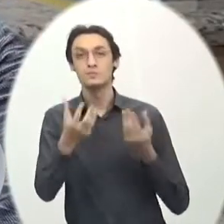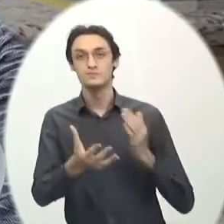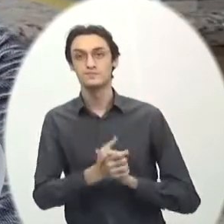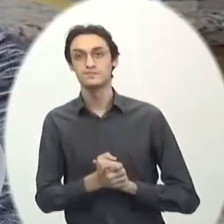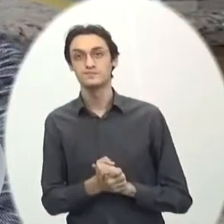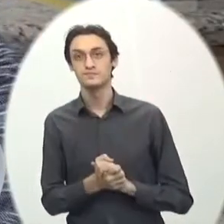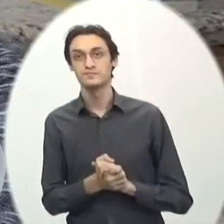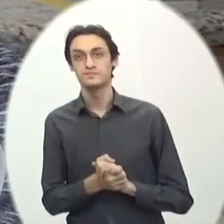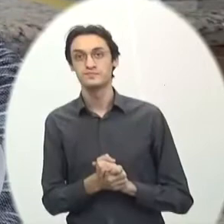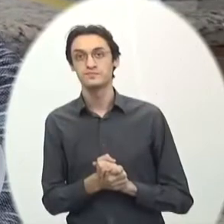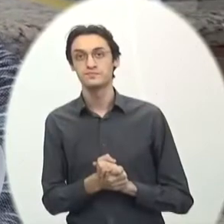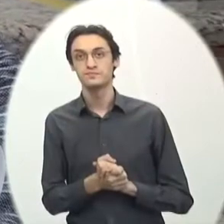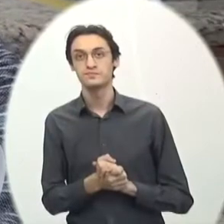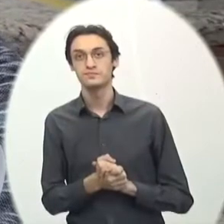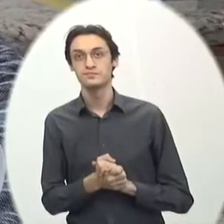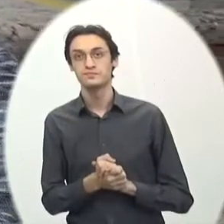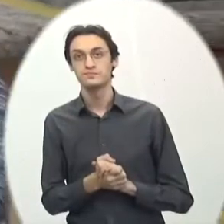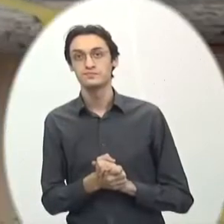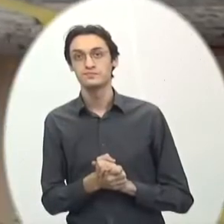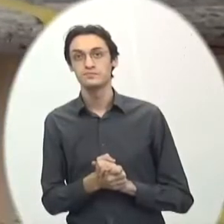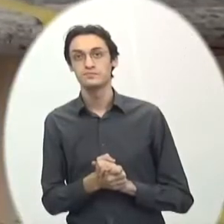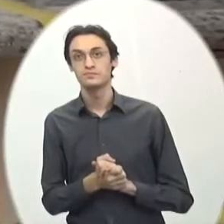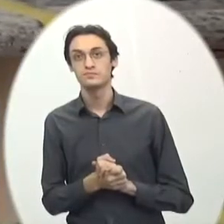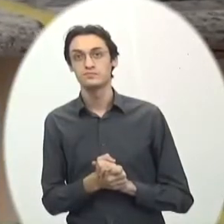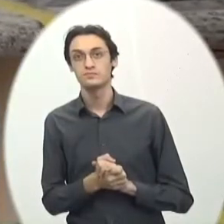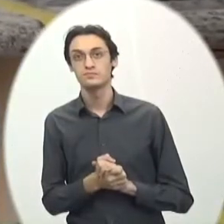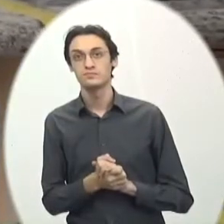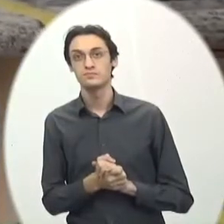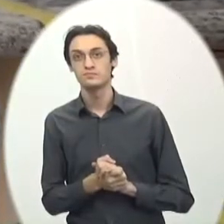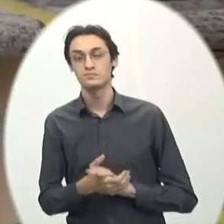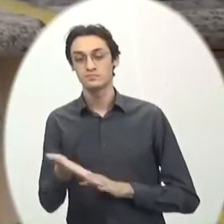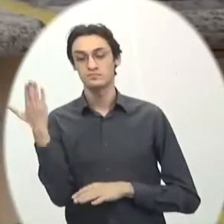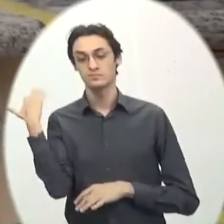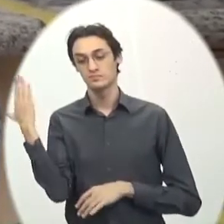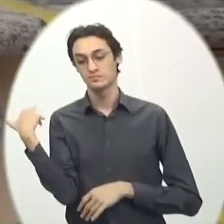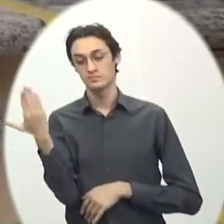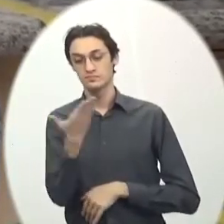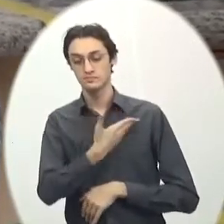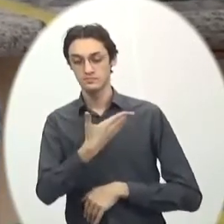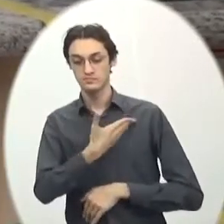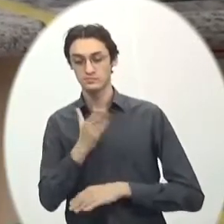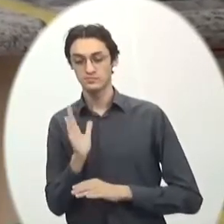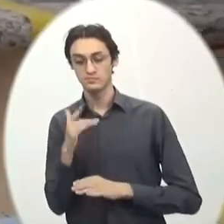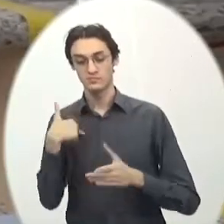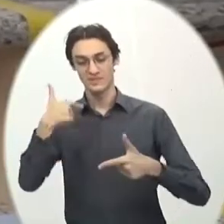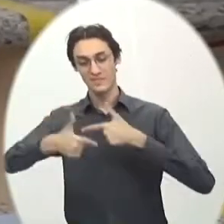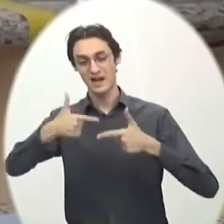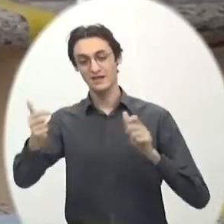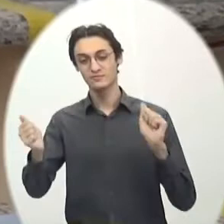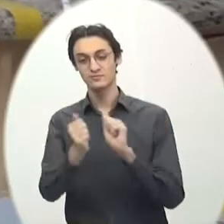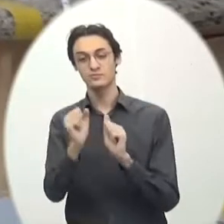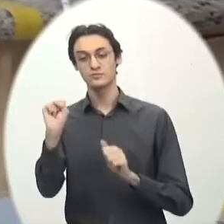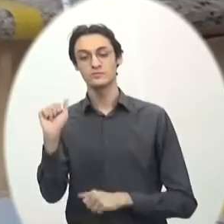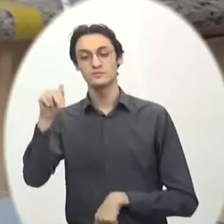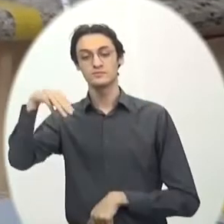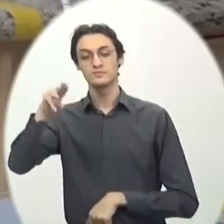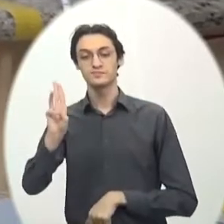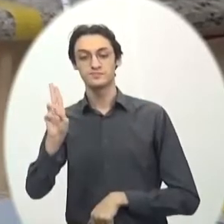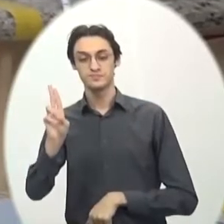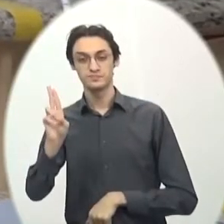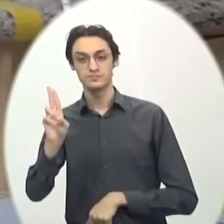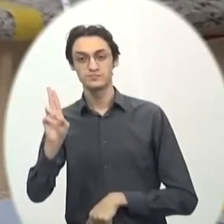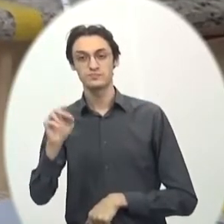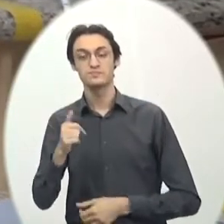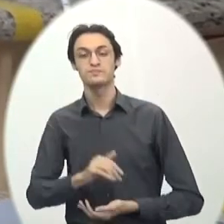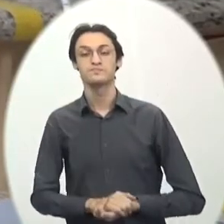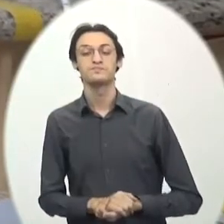de amizade? Amizade, no passado nós somos colegas no SAMU, né? Como ele era coordenador geral, ele trabalhava no município, então